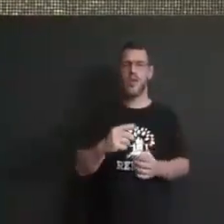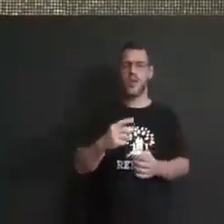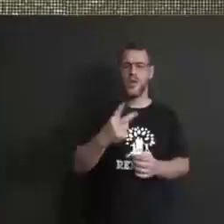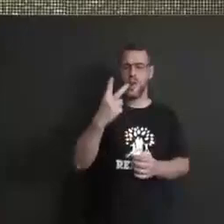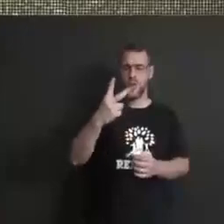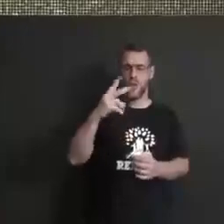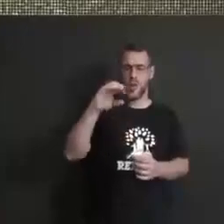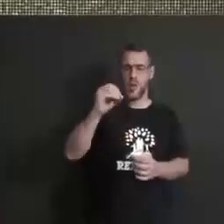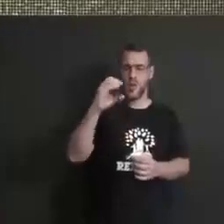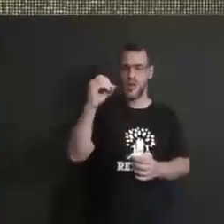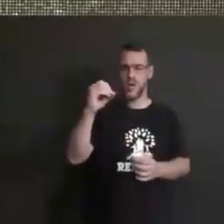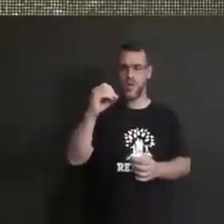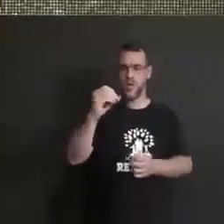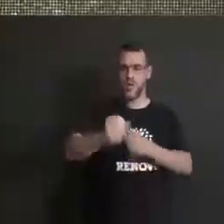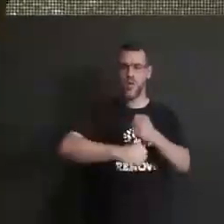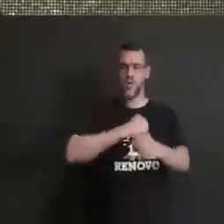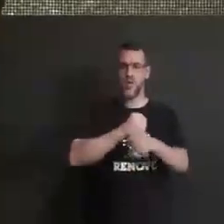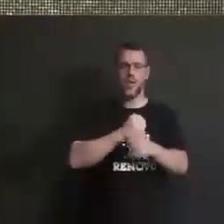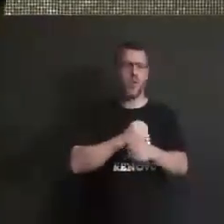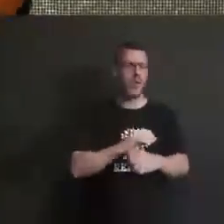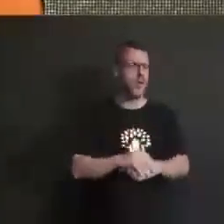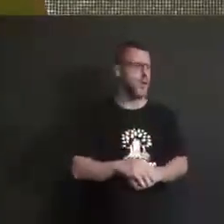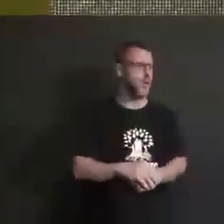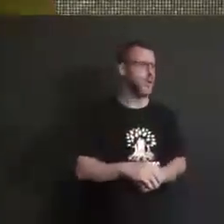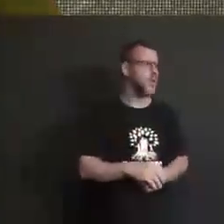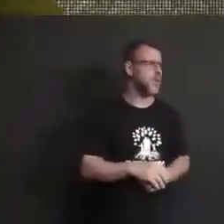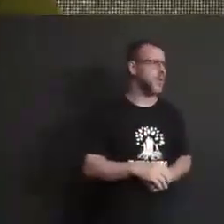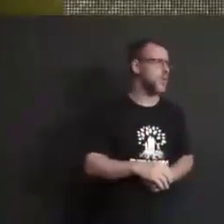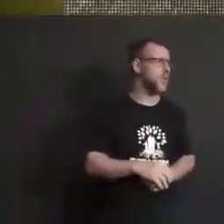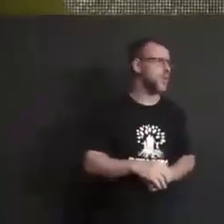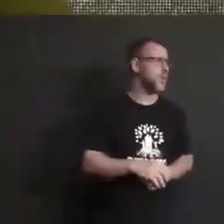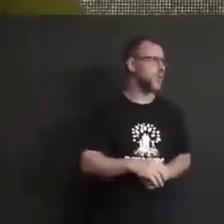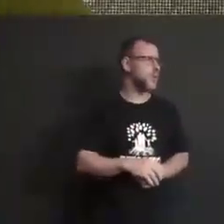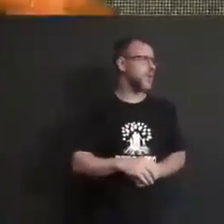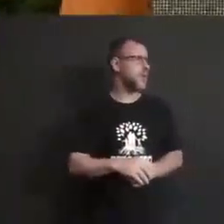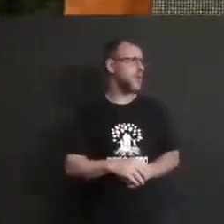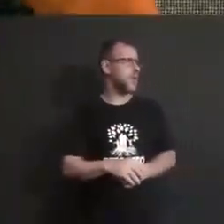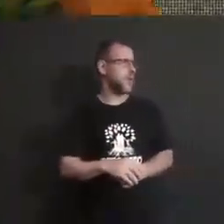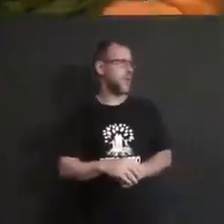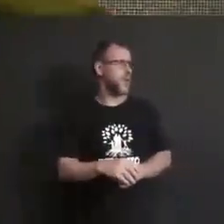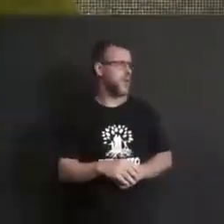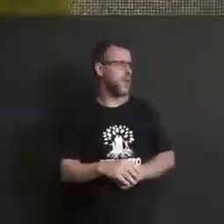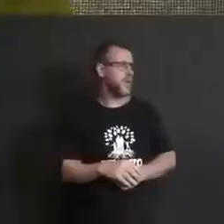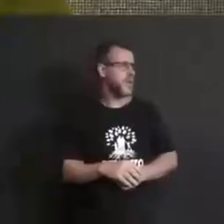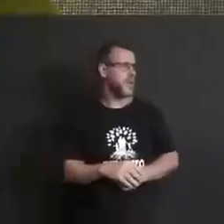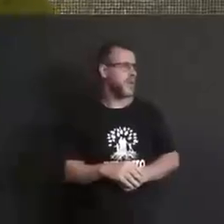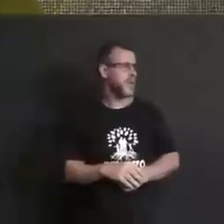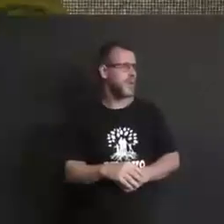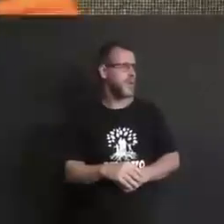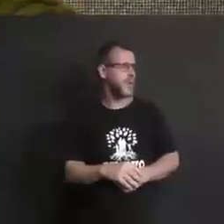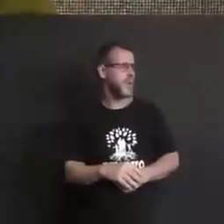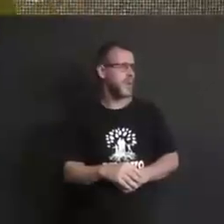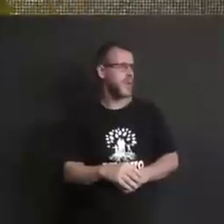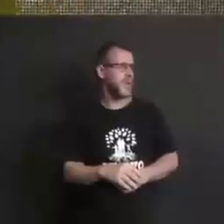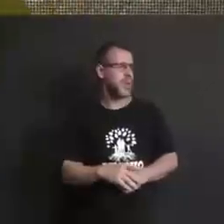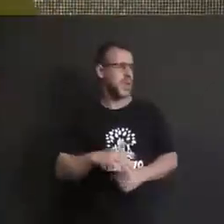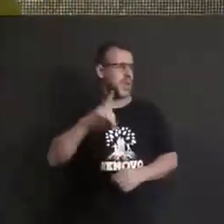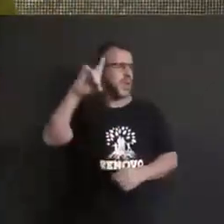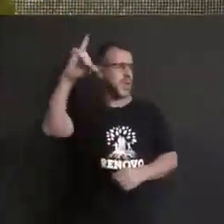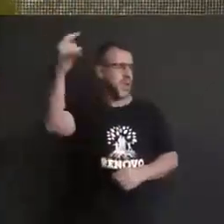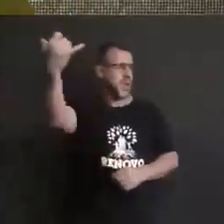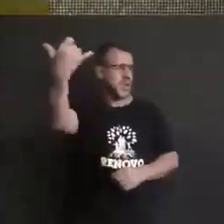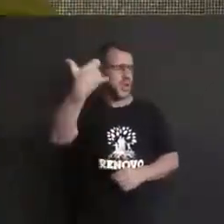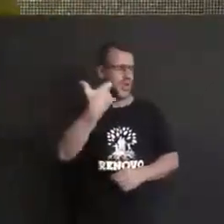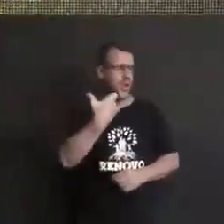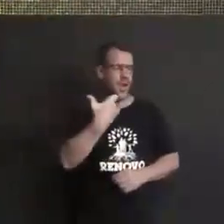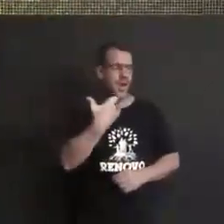participa? O gordinho aqui ficou rindo. Porque eu não ouvi de ninguém isso. Deus falou comigo a